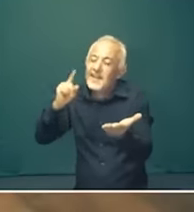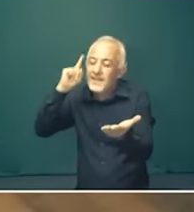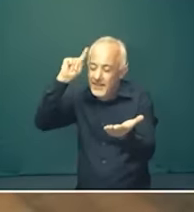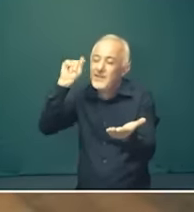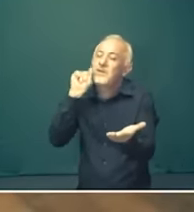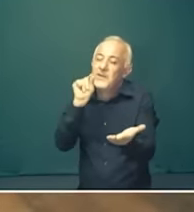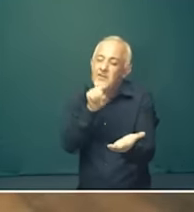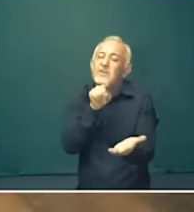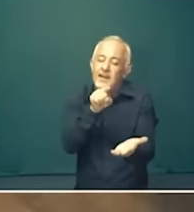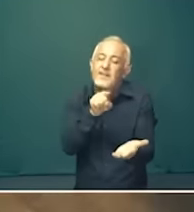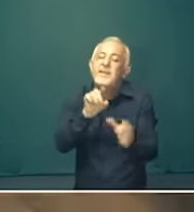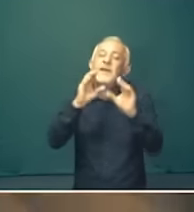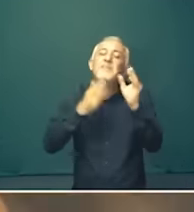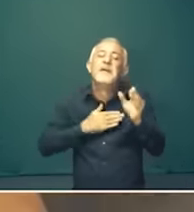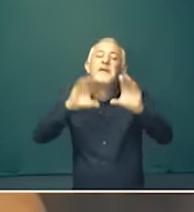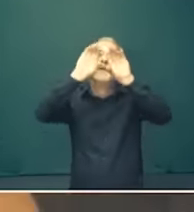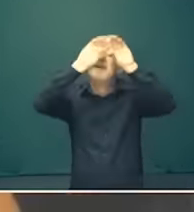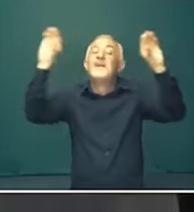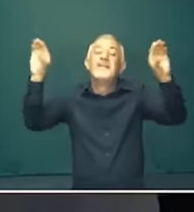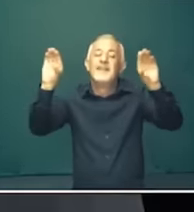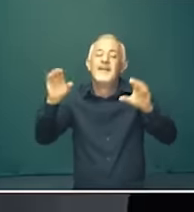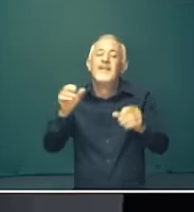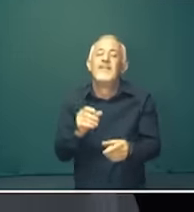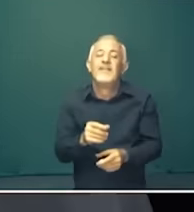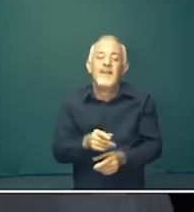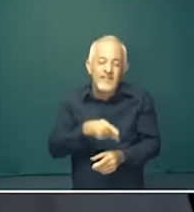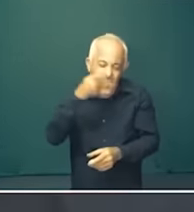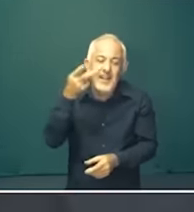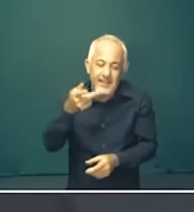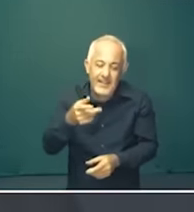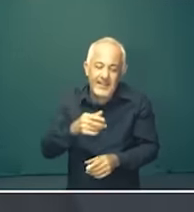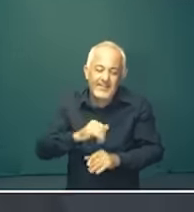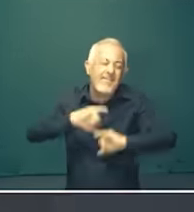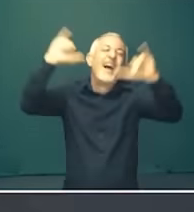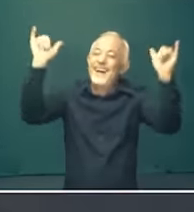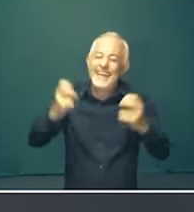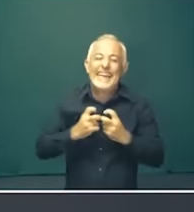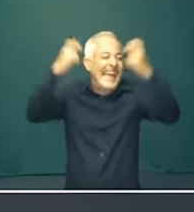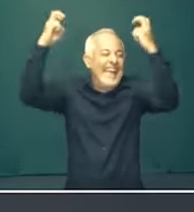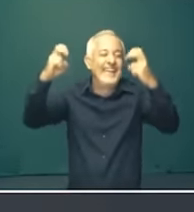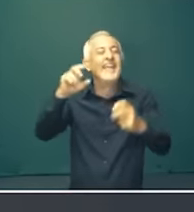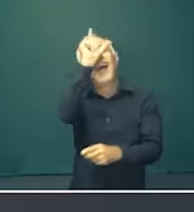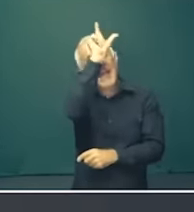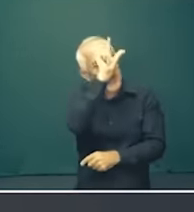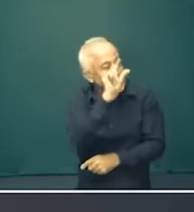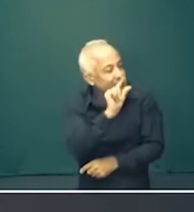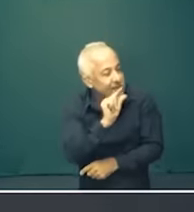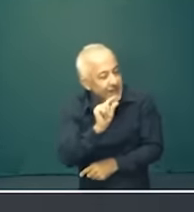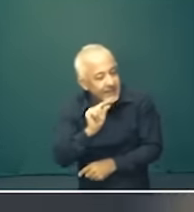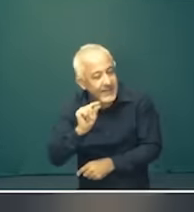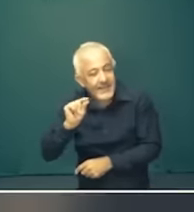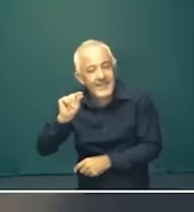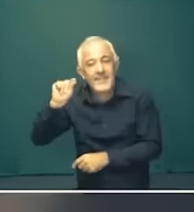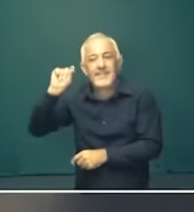Adivinha o que cê é no meu céu? Chuta! A lua.